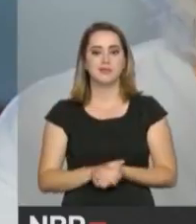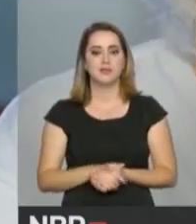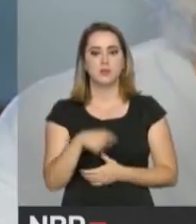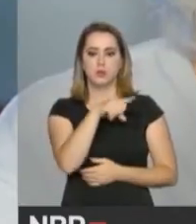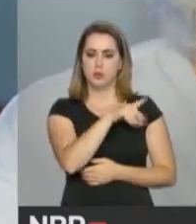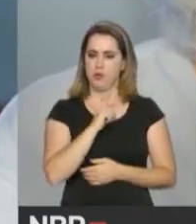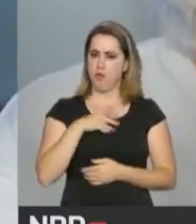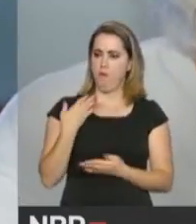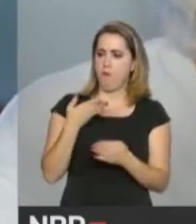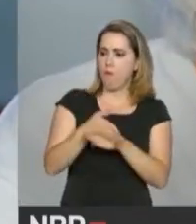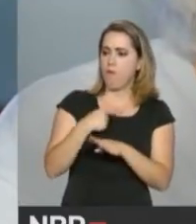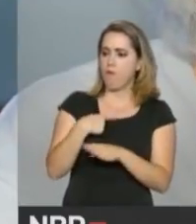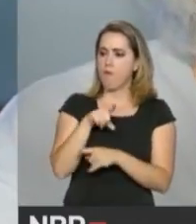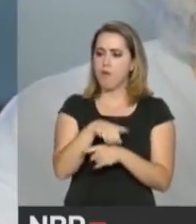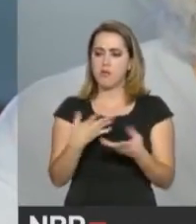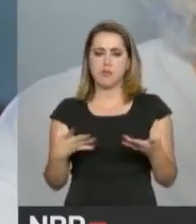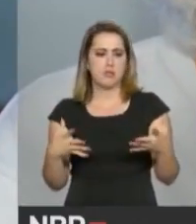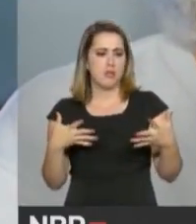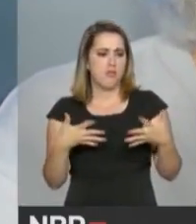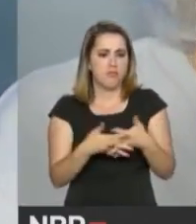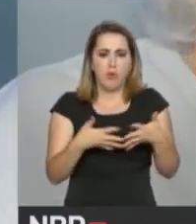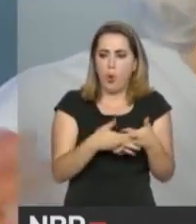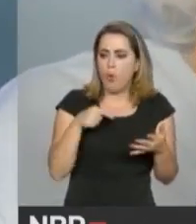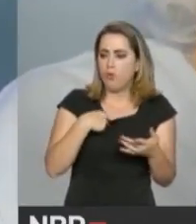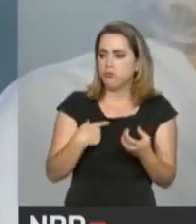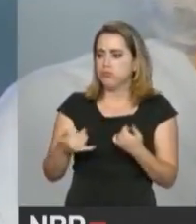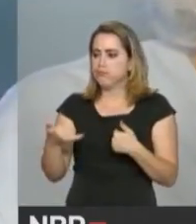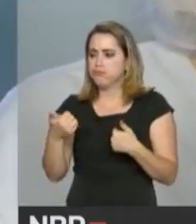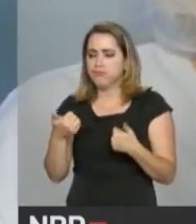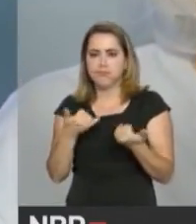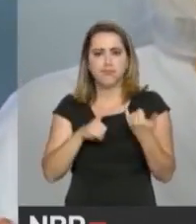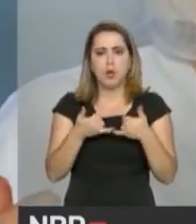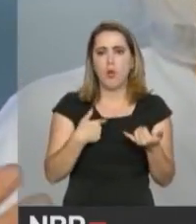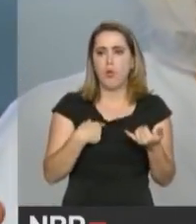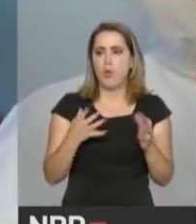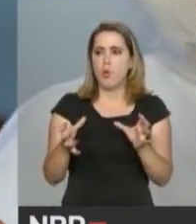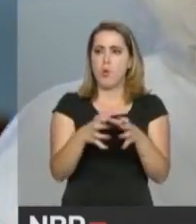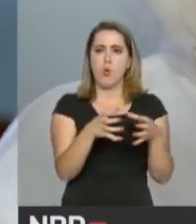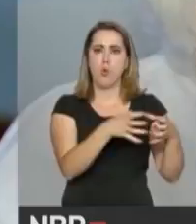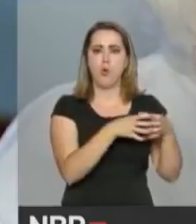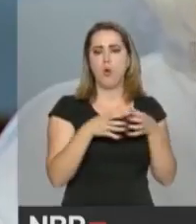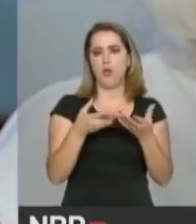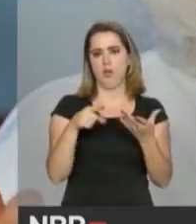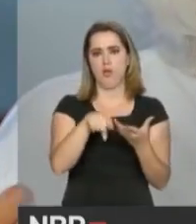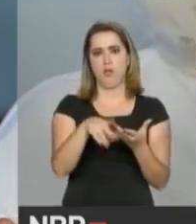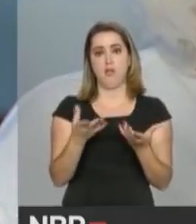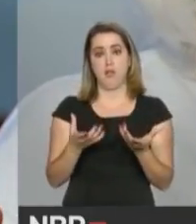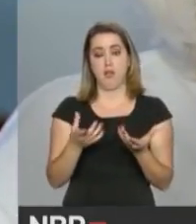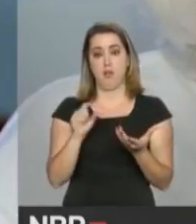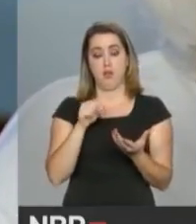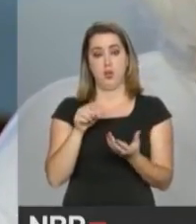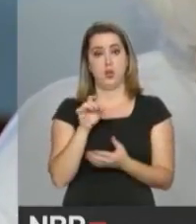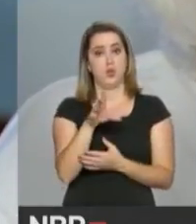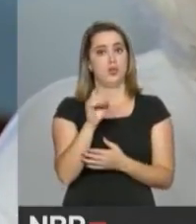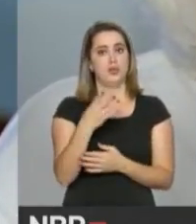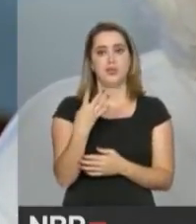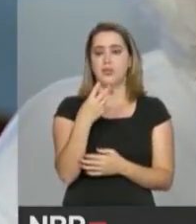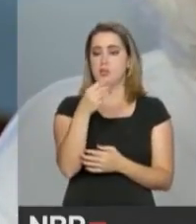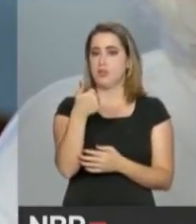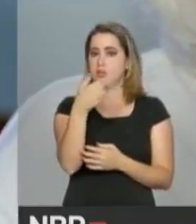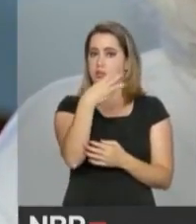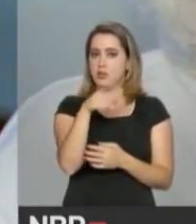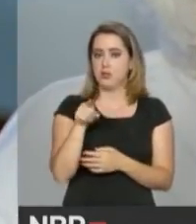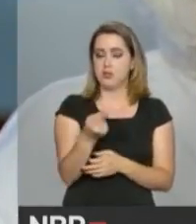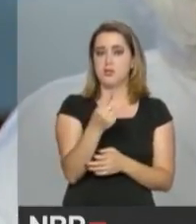ter misturado as nossas amostras com outras regiões, porque a América foi povoada somente faz 13